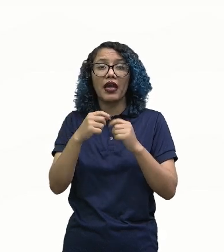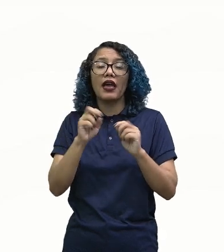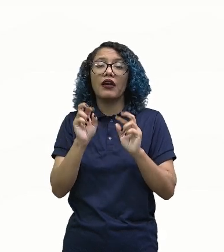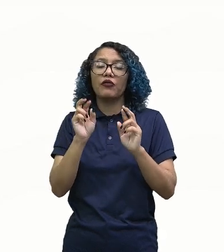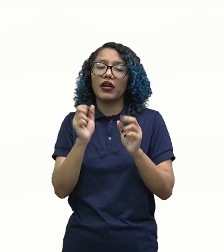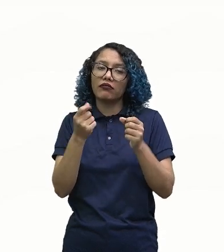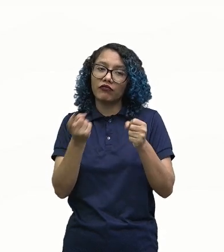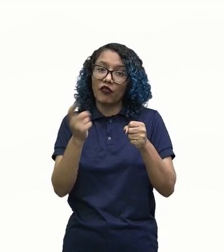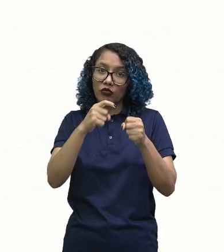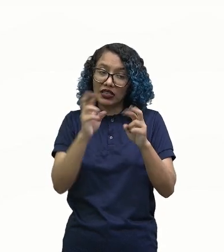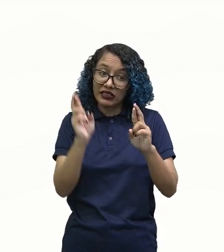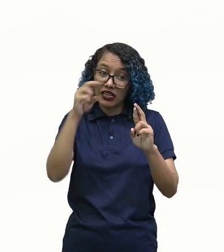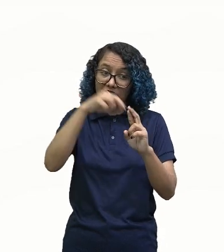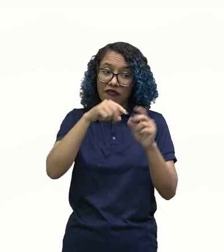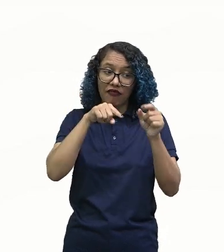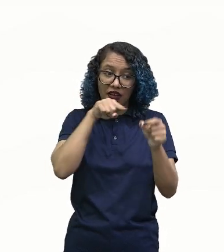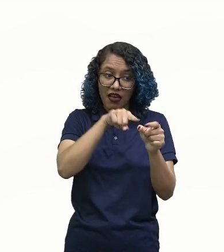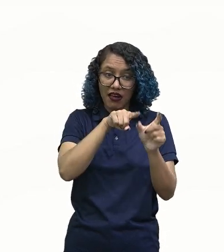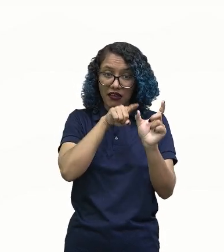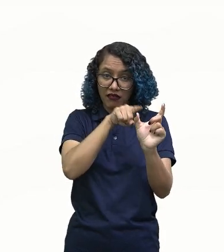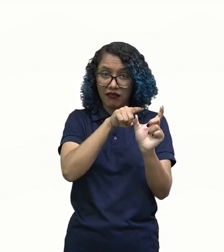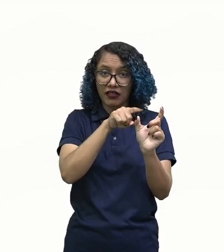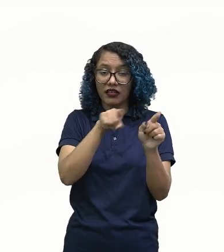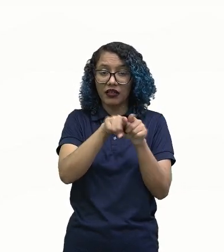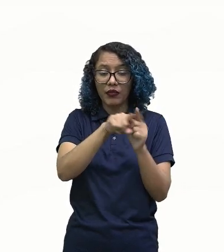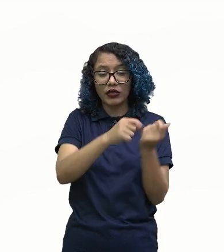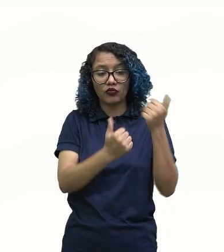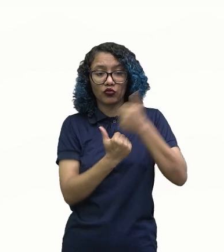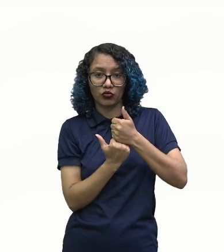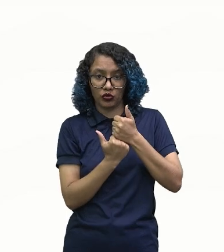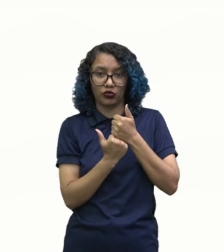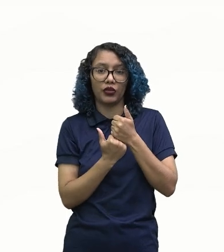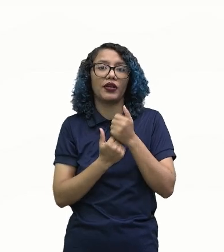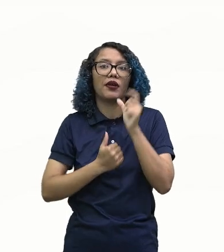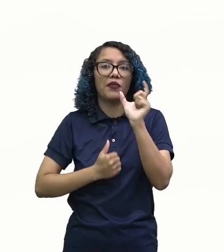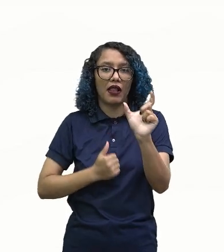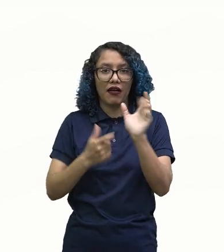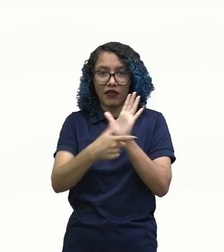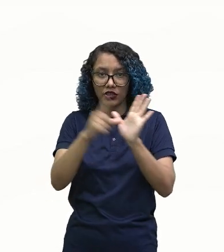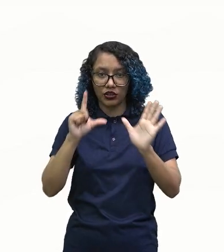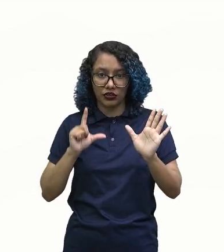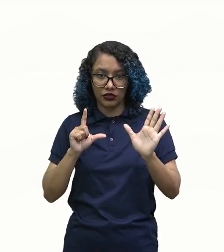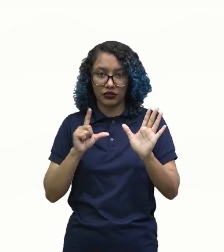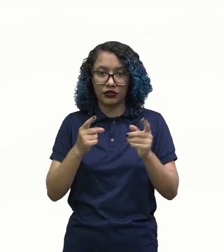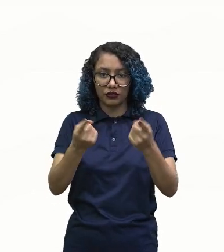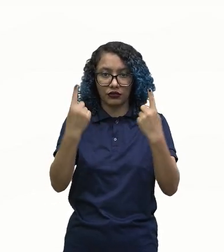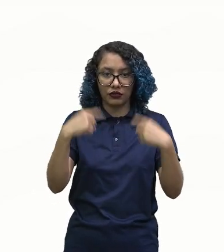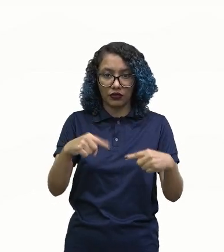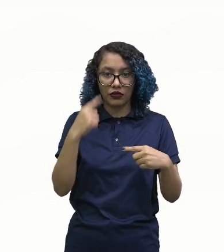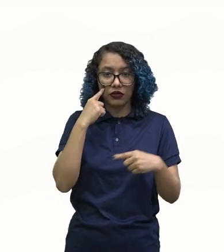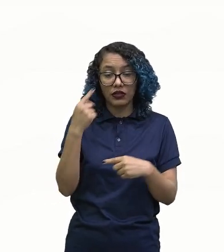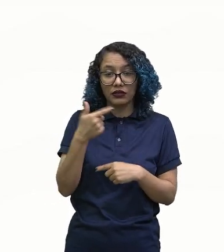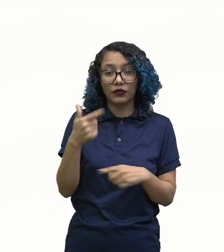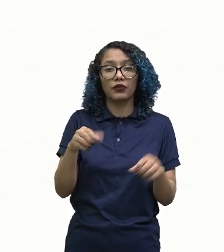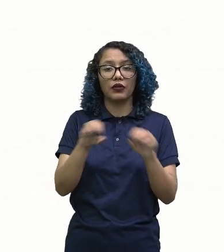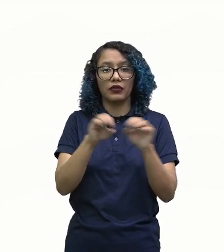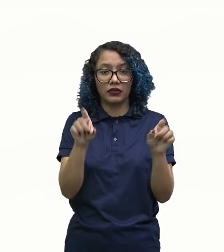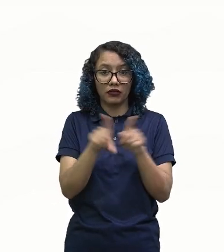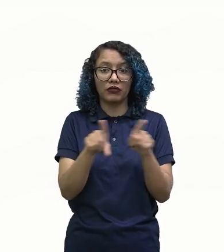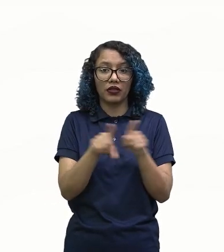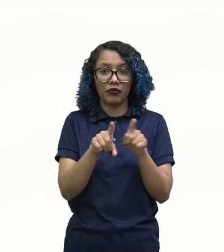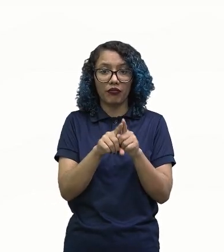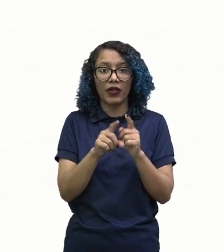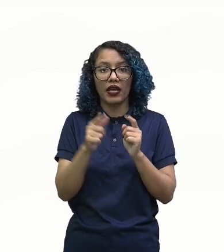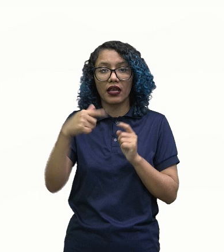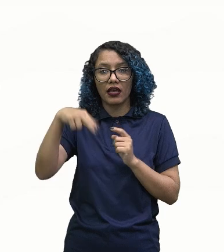substituir o elemento anterior. Esse que está substituindo o menino. A mesma situação acontece com o segundo caso. Quem está